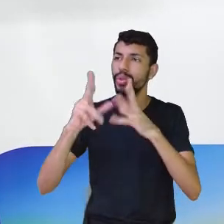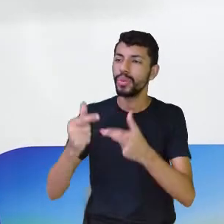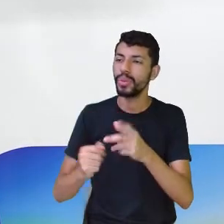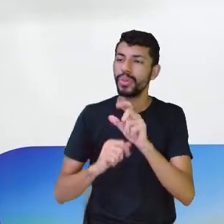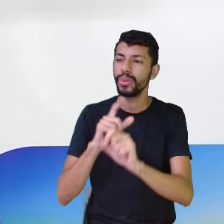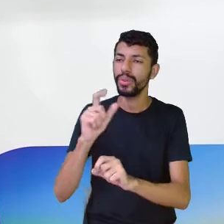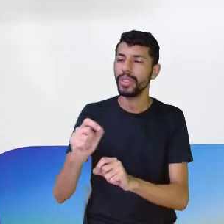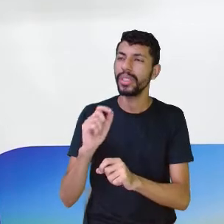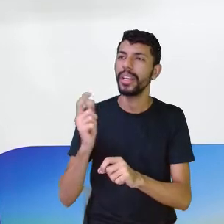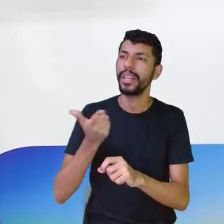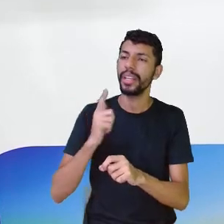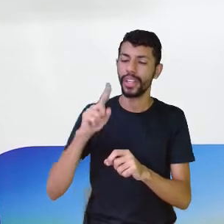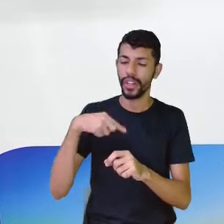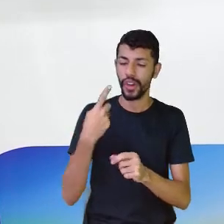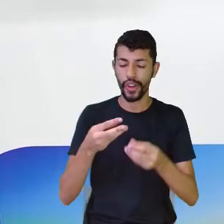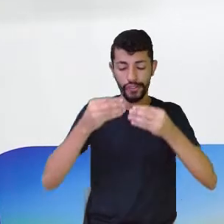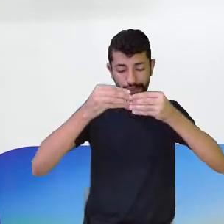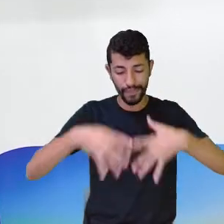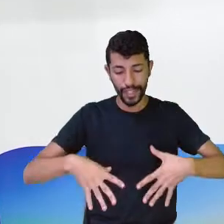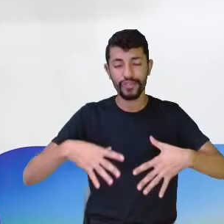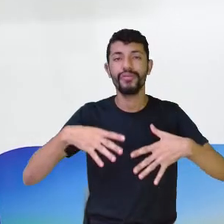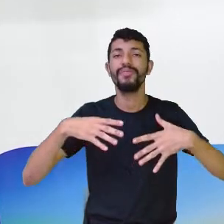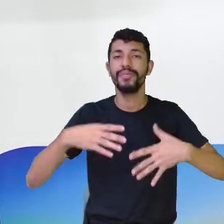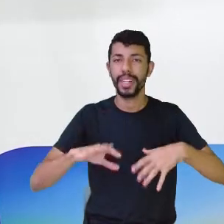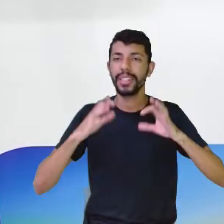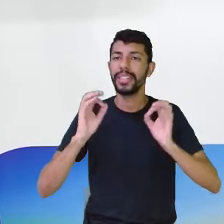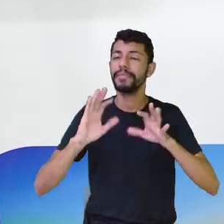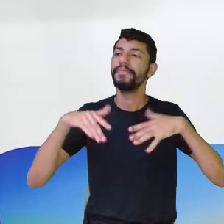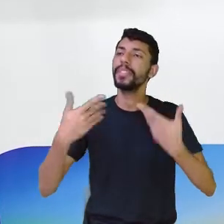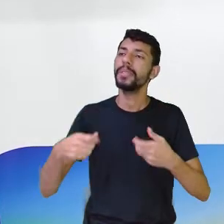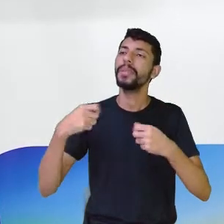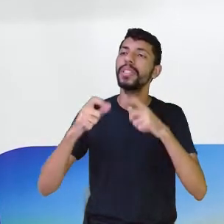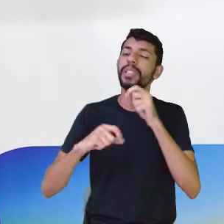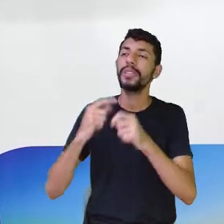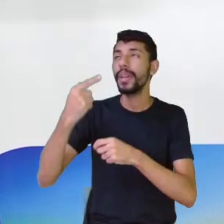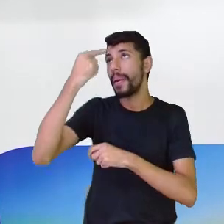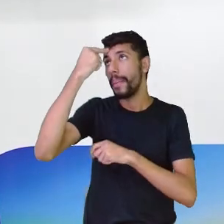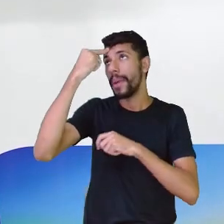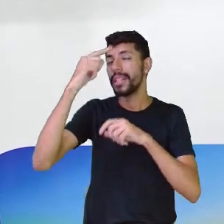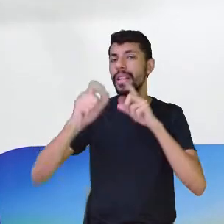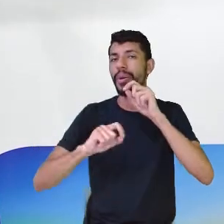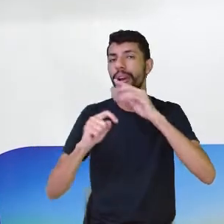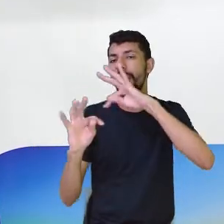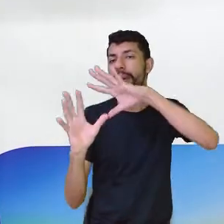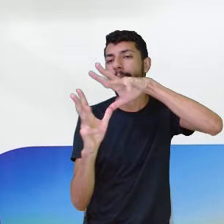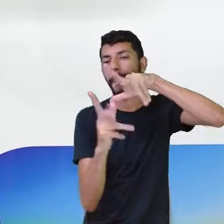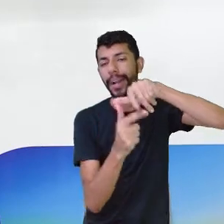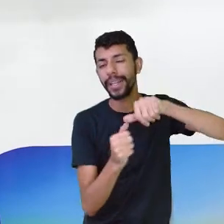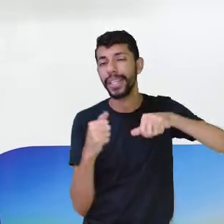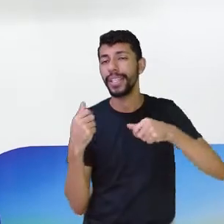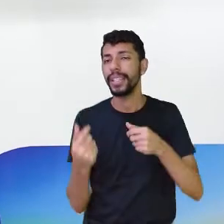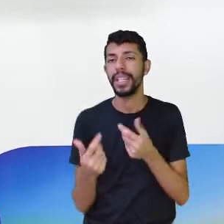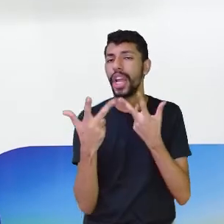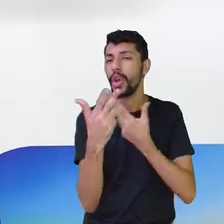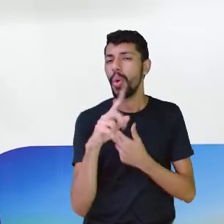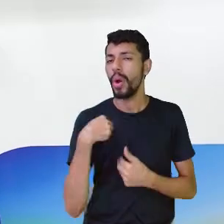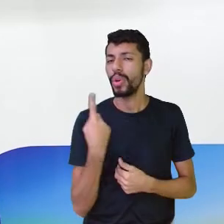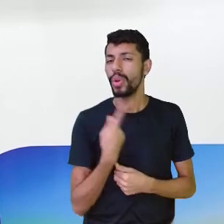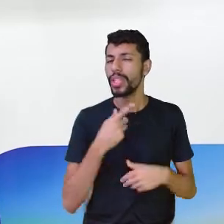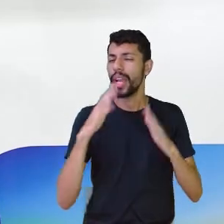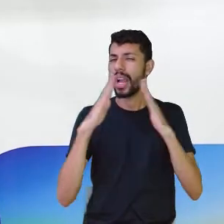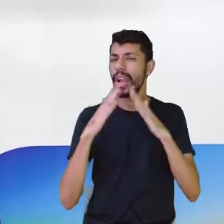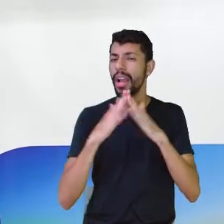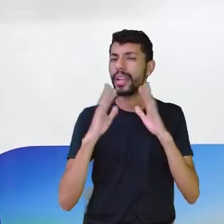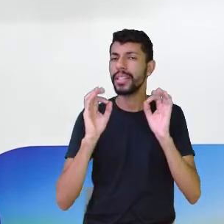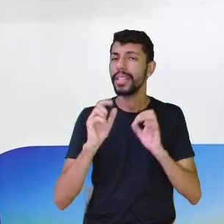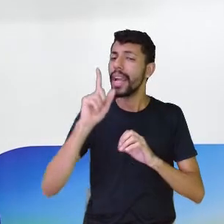que nós tenhamos prejuízos aí. Então a gente tem que começar realmente a pensar no planeta como a nossa casa, e que de